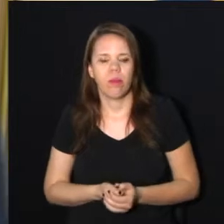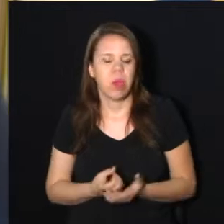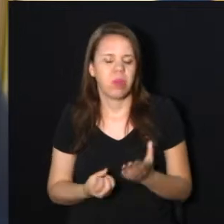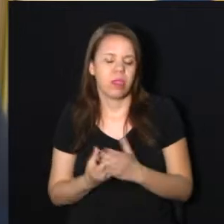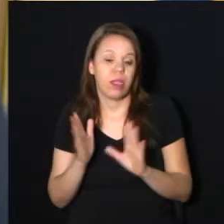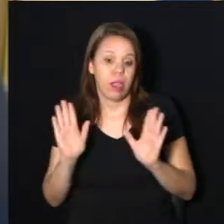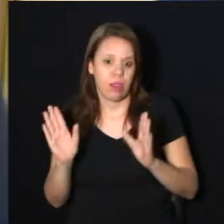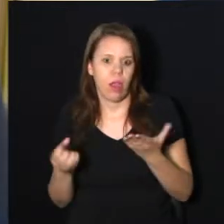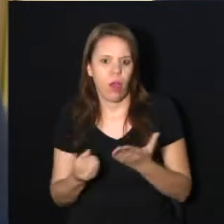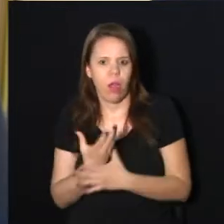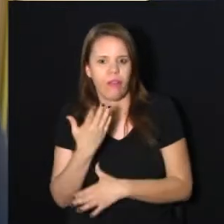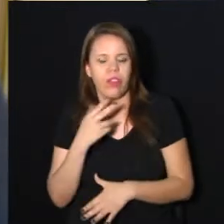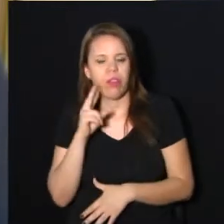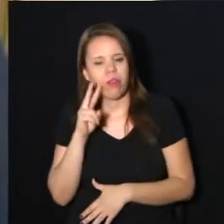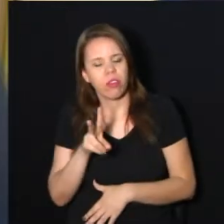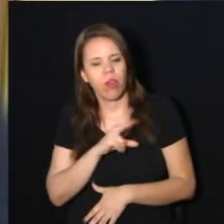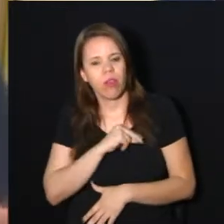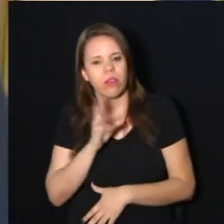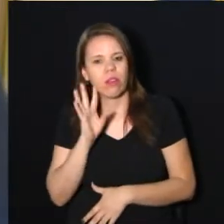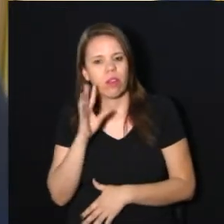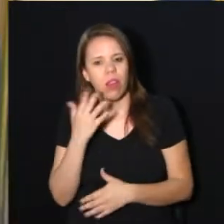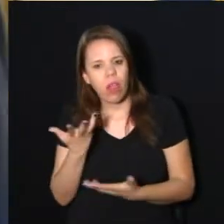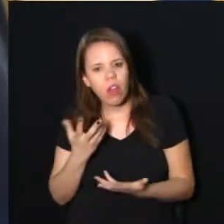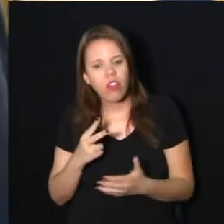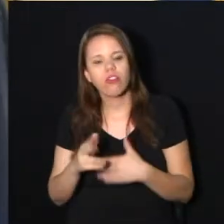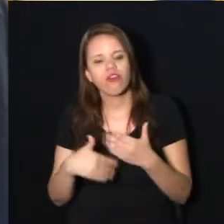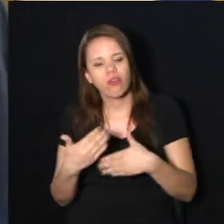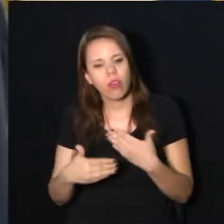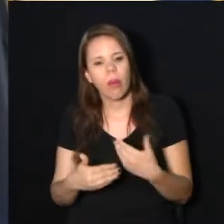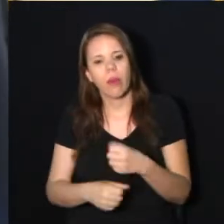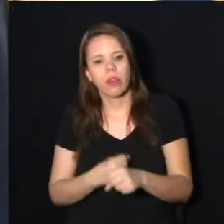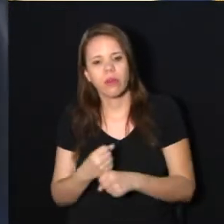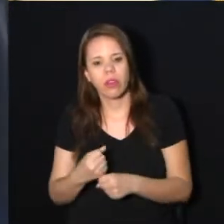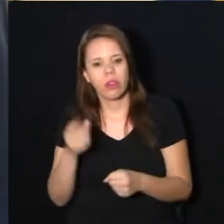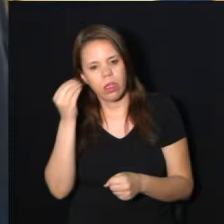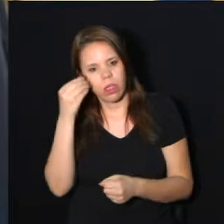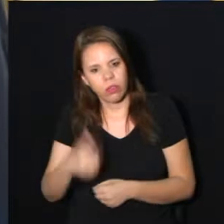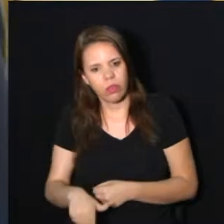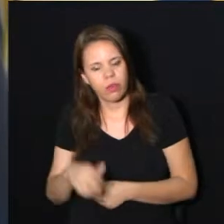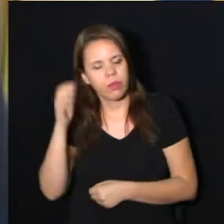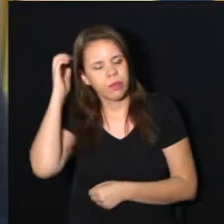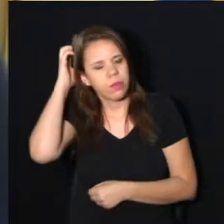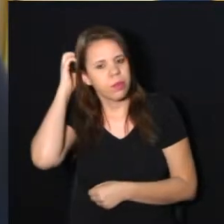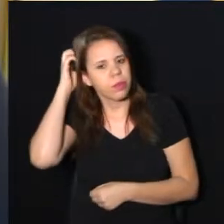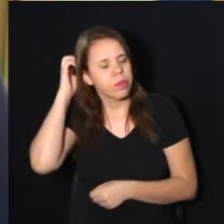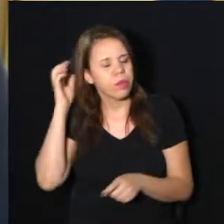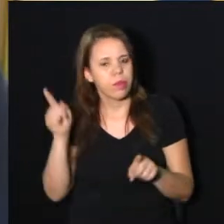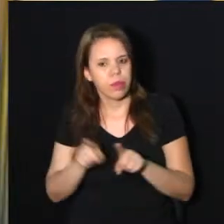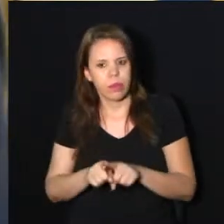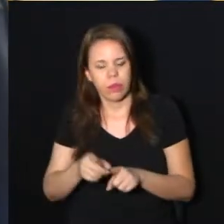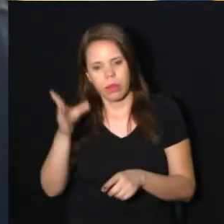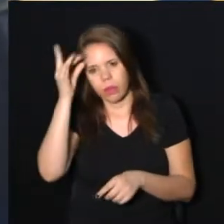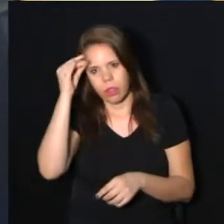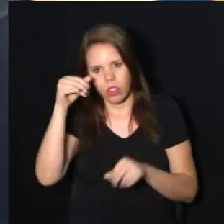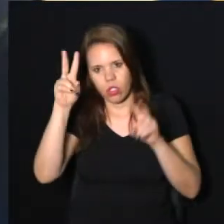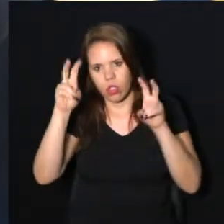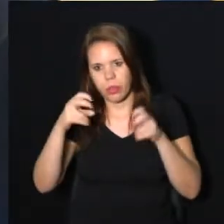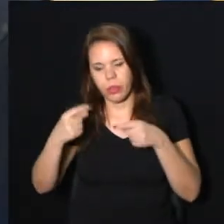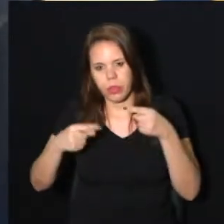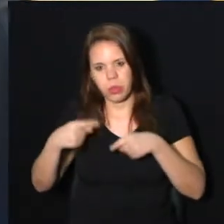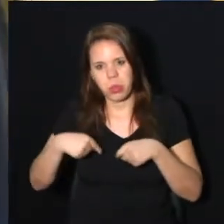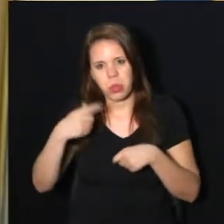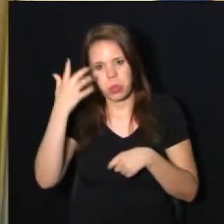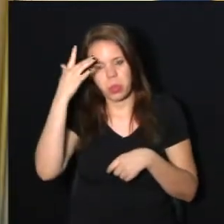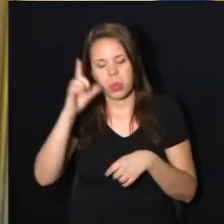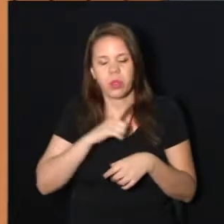mas agora, nossa, é um projeto que eu quero continuar ano que vem, quero tentar de novo e também aprendi muito sobre política, que eu quase não tinha